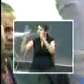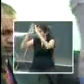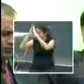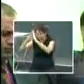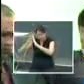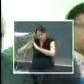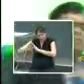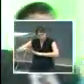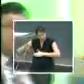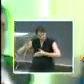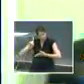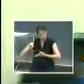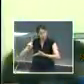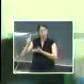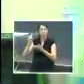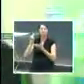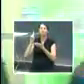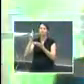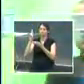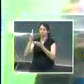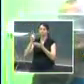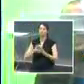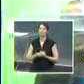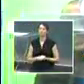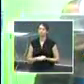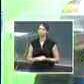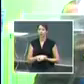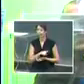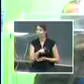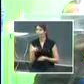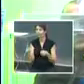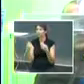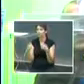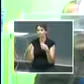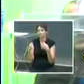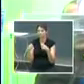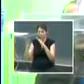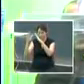Deus adorar. Então, adore a